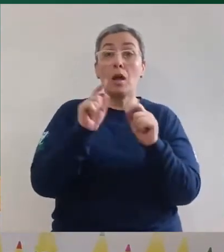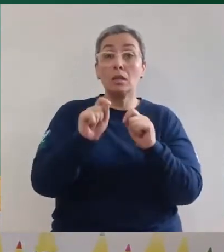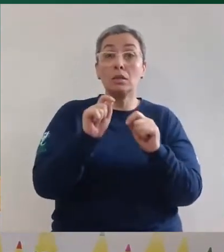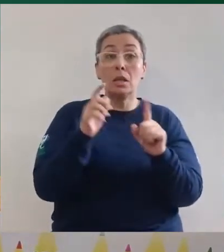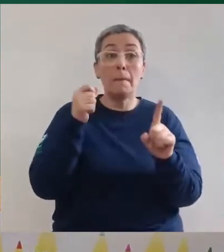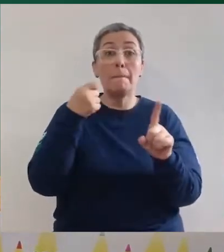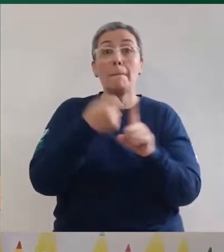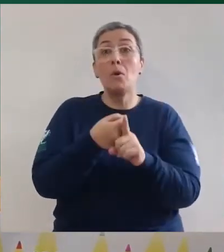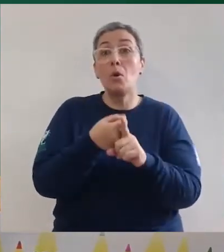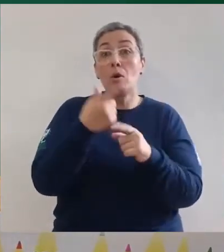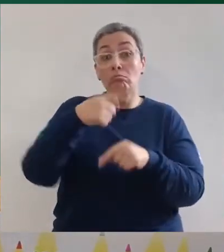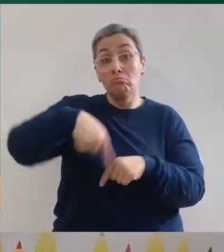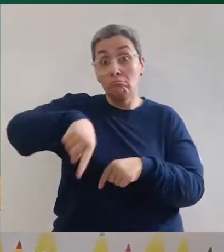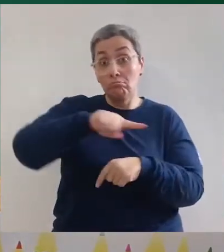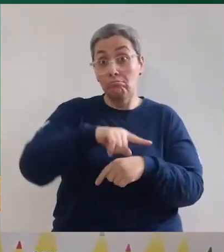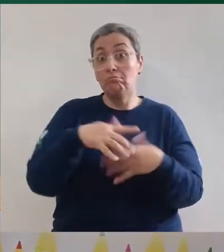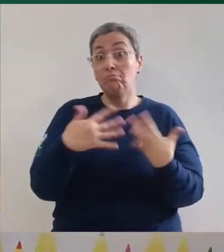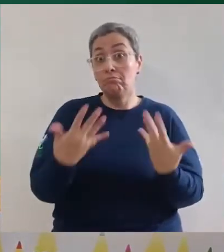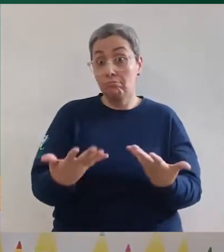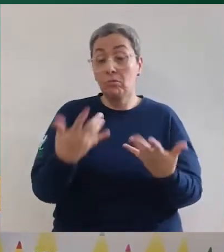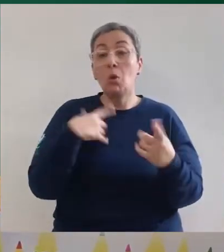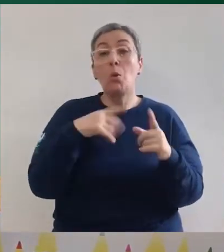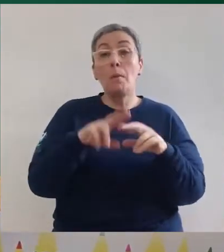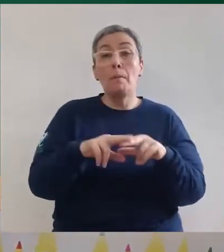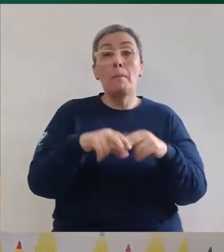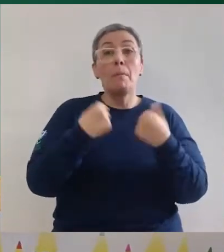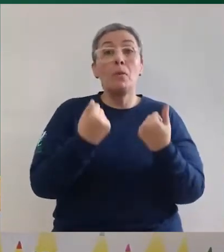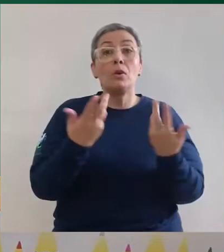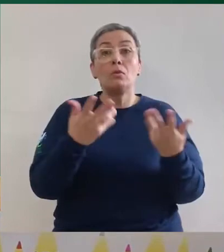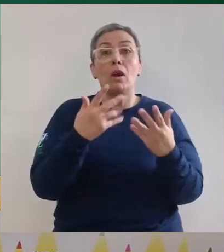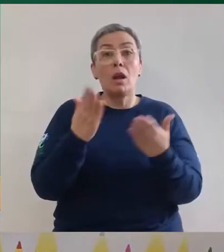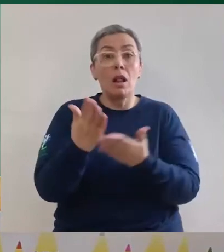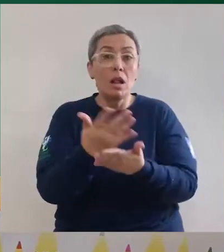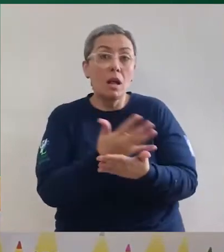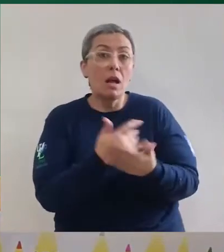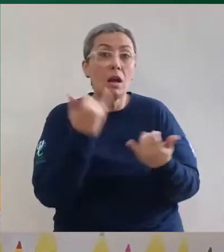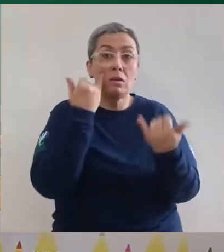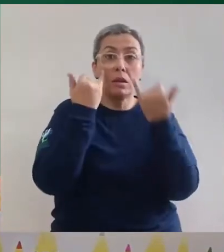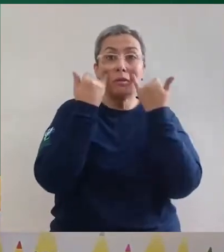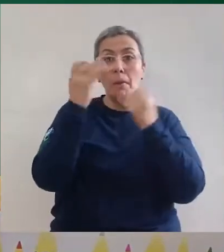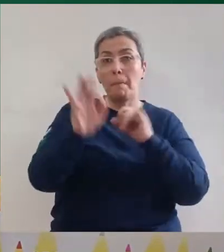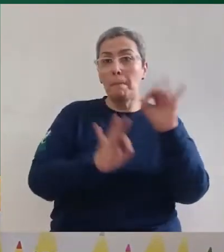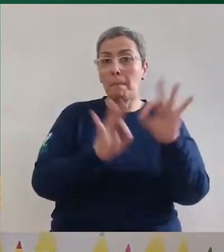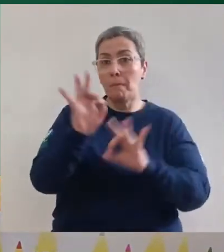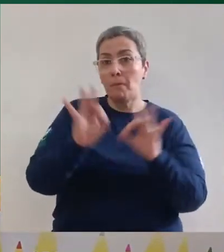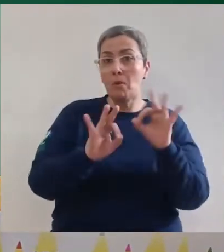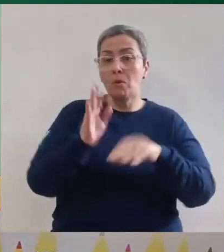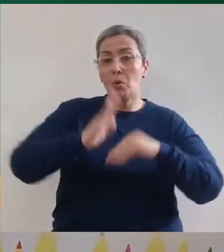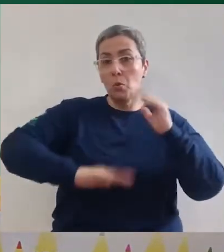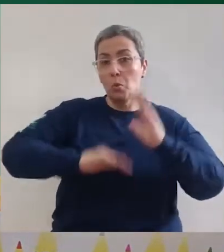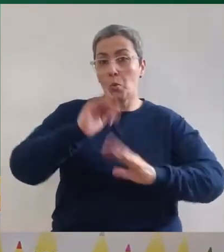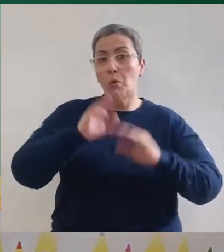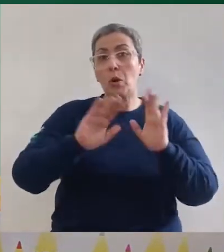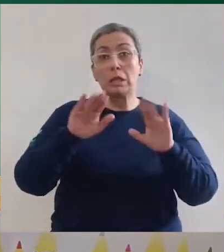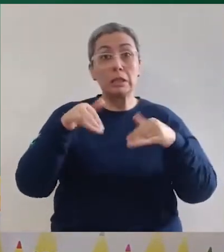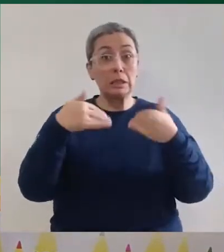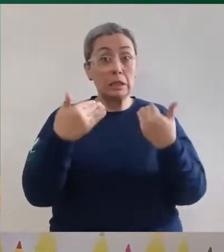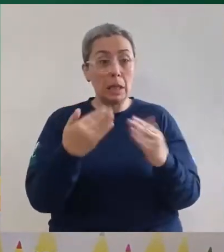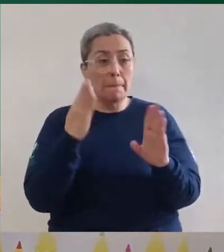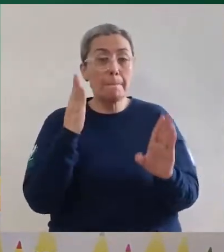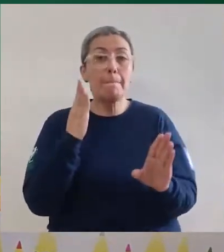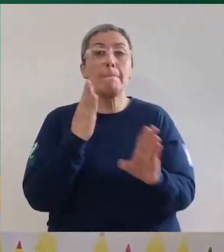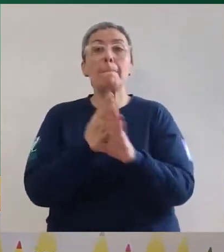pela intervenção de vocês. Com essa coleta, vocês vão planejar essa ação. Então,